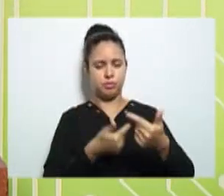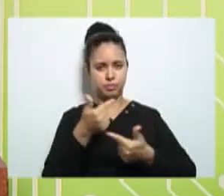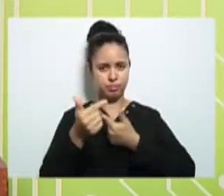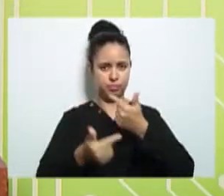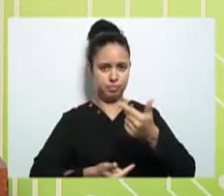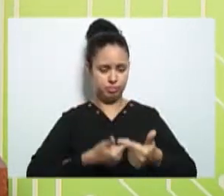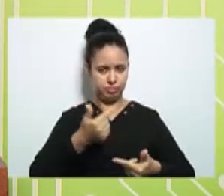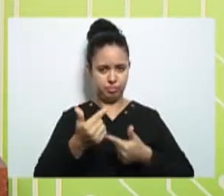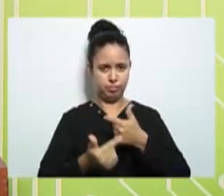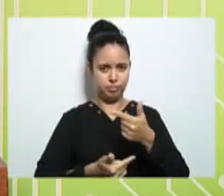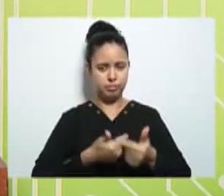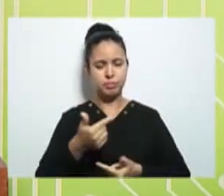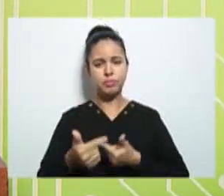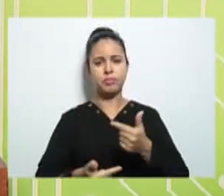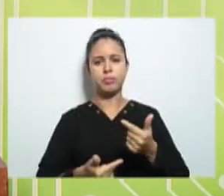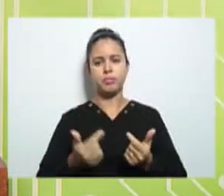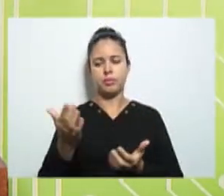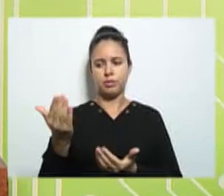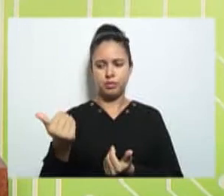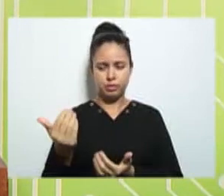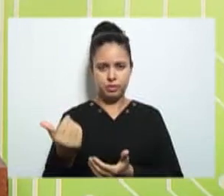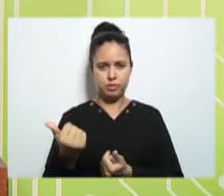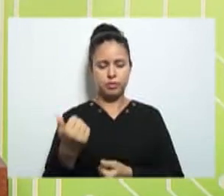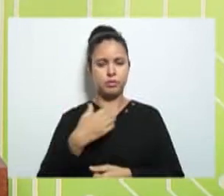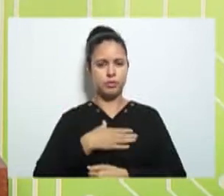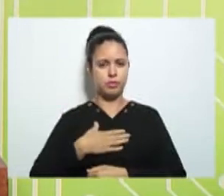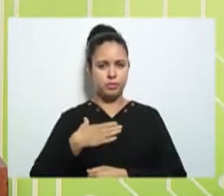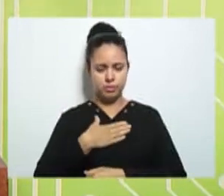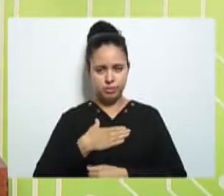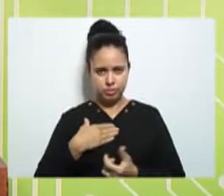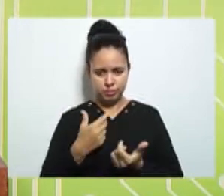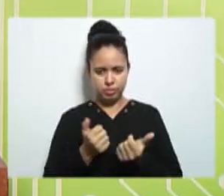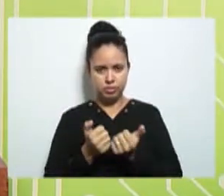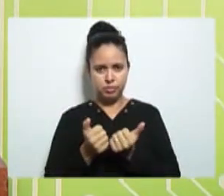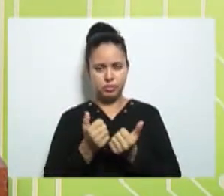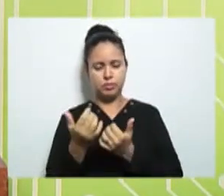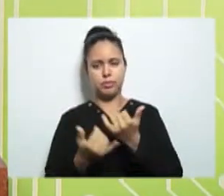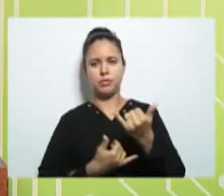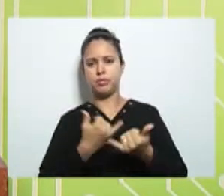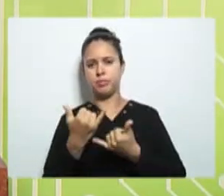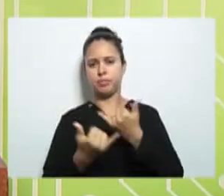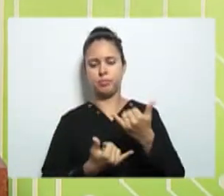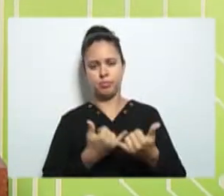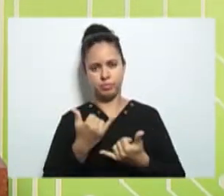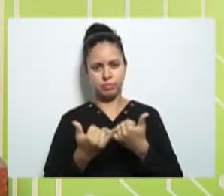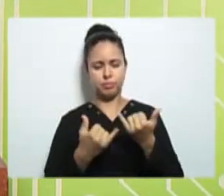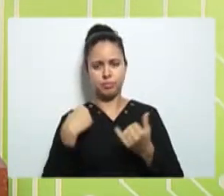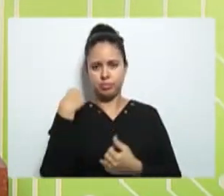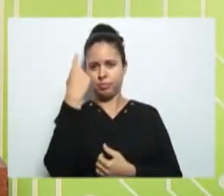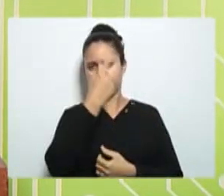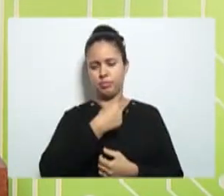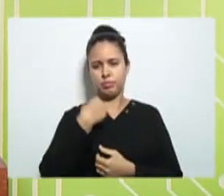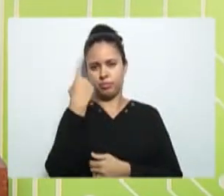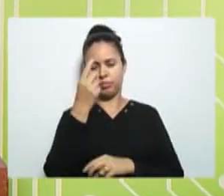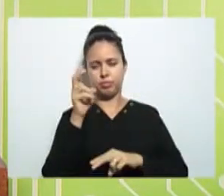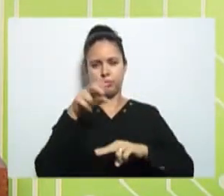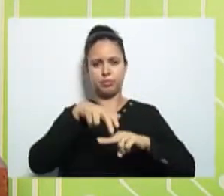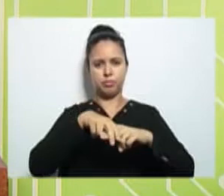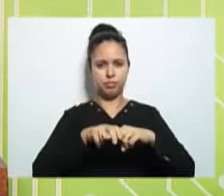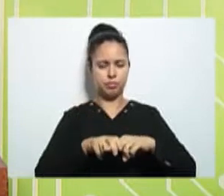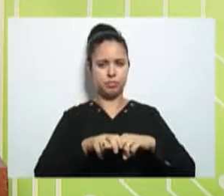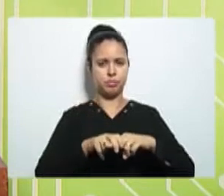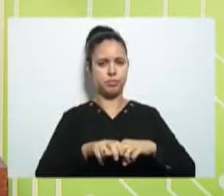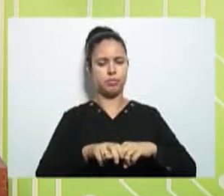adolescente principalmente, né? Gosta dos desafios lá, de jogos, e aí você passa 24, 48 horas direto no computador,